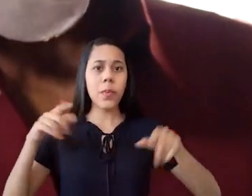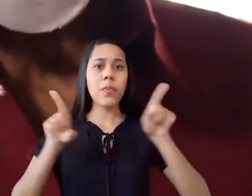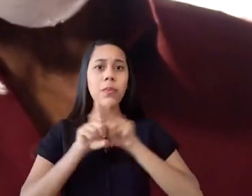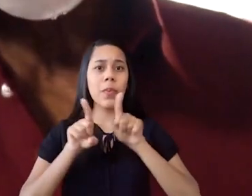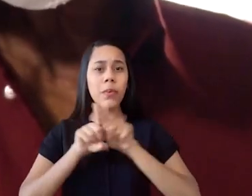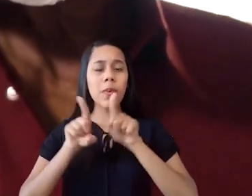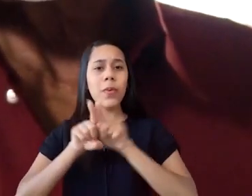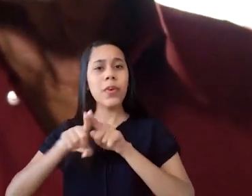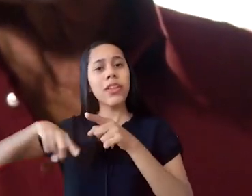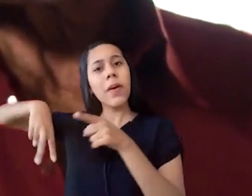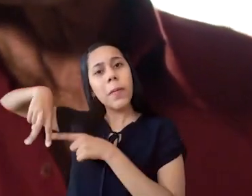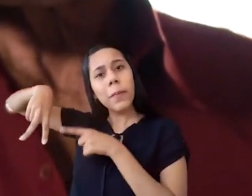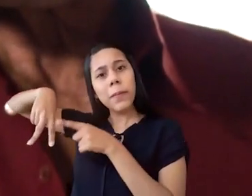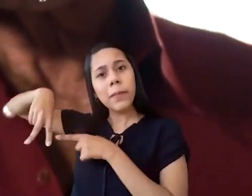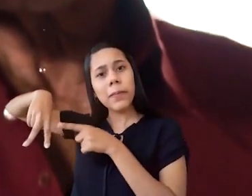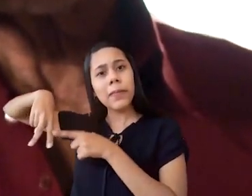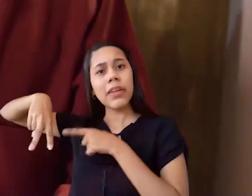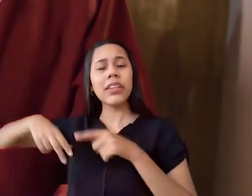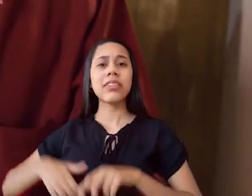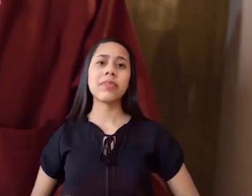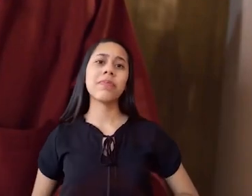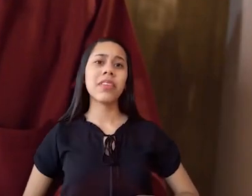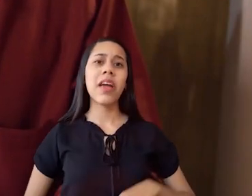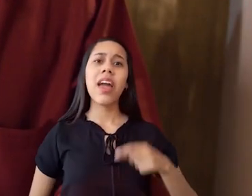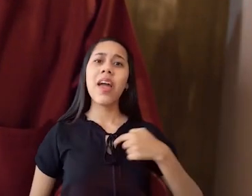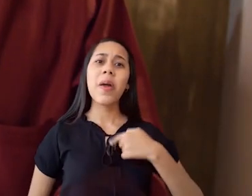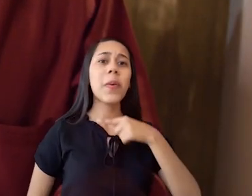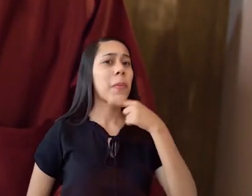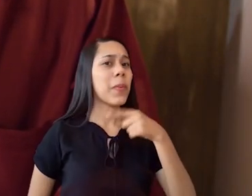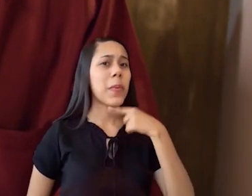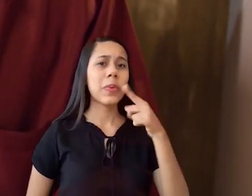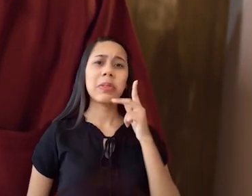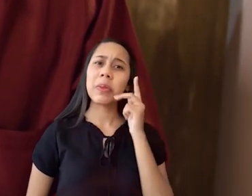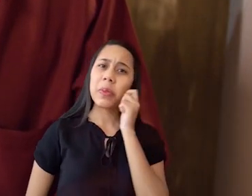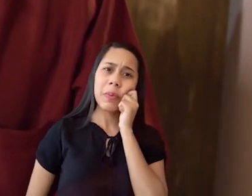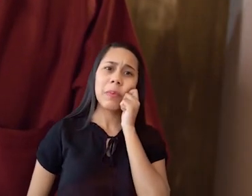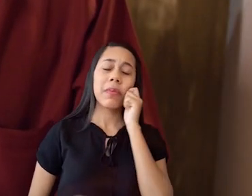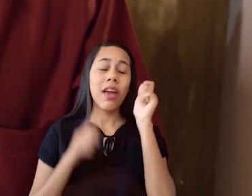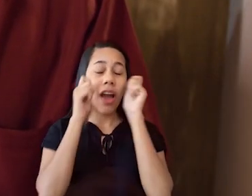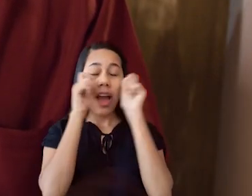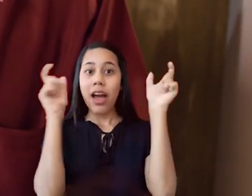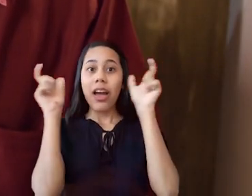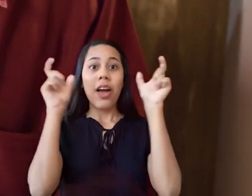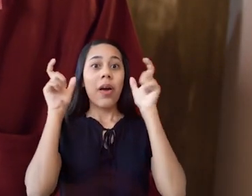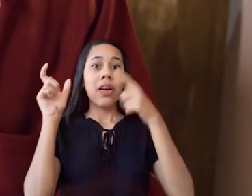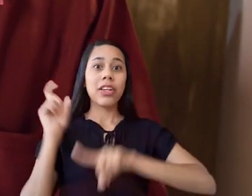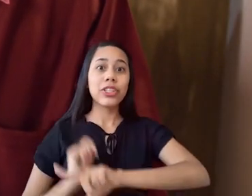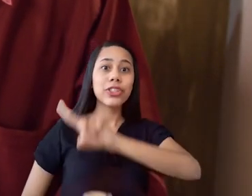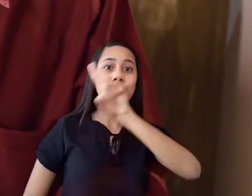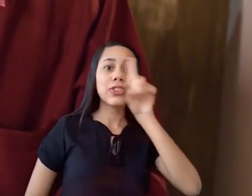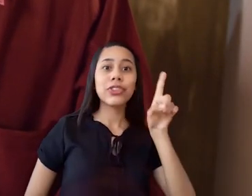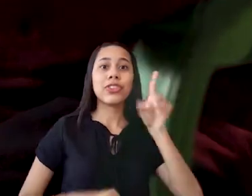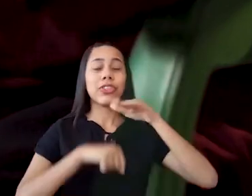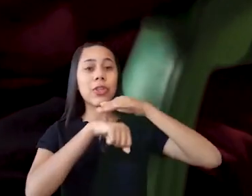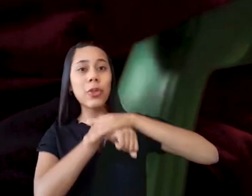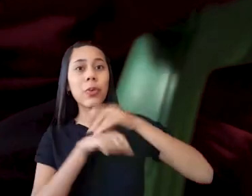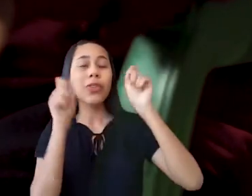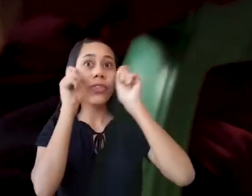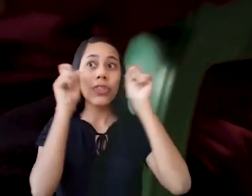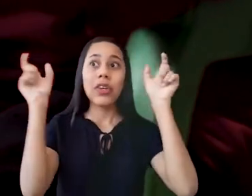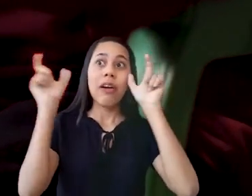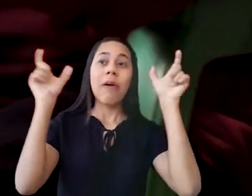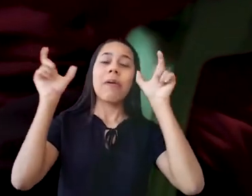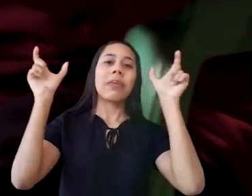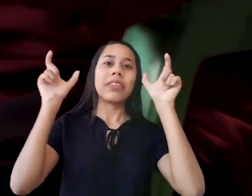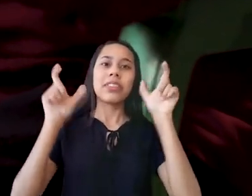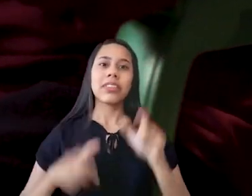corpo e nas pernas. Já estava de um jeito que eu não estava mais dormindo de noite, nem de dia. Eu estava passando, era noite e dia